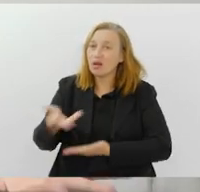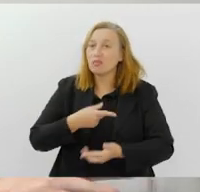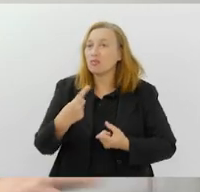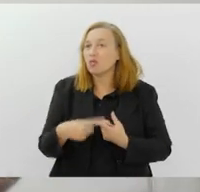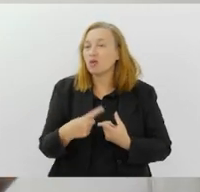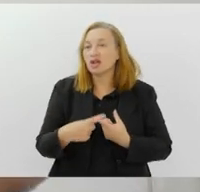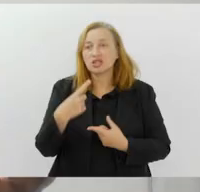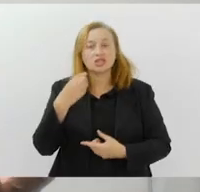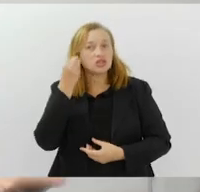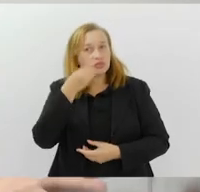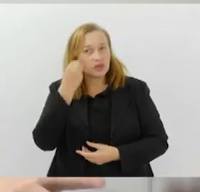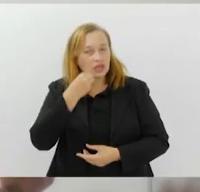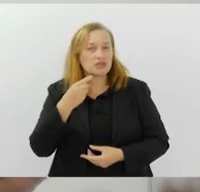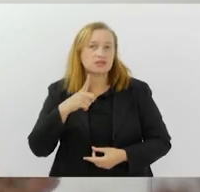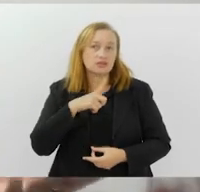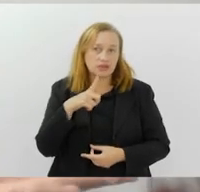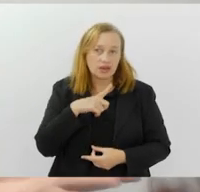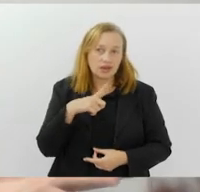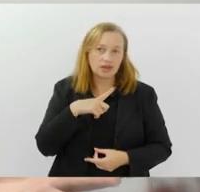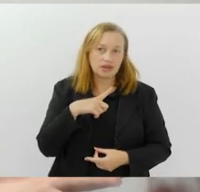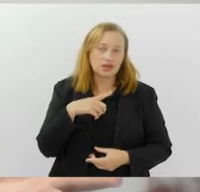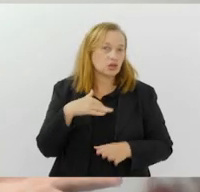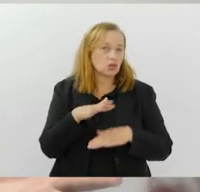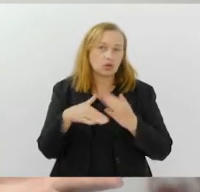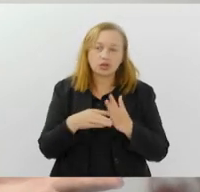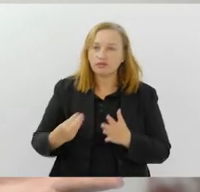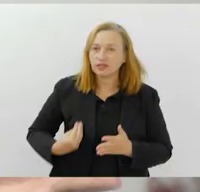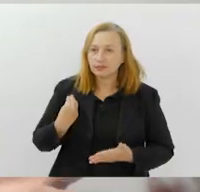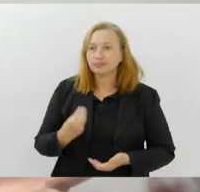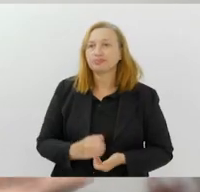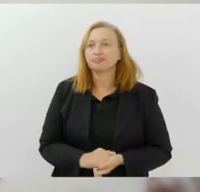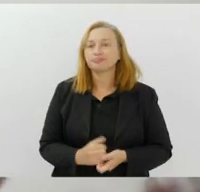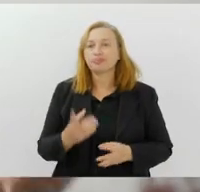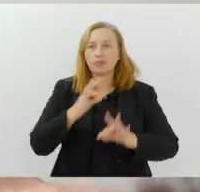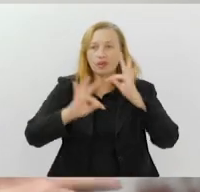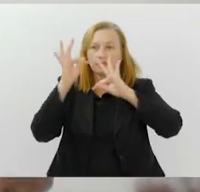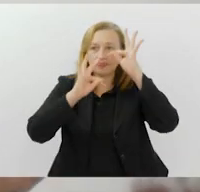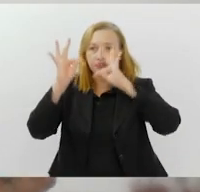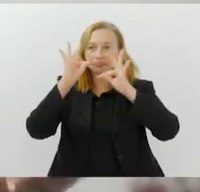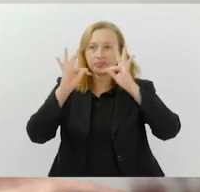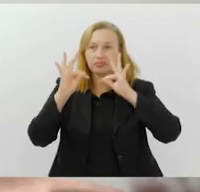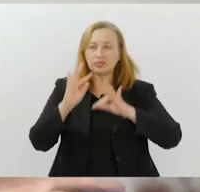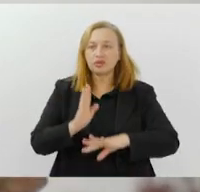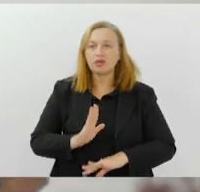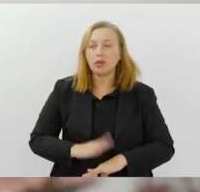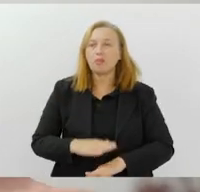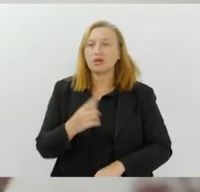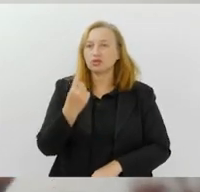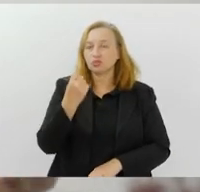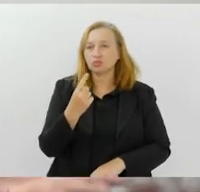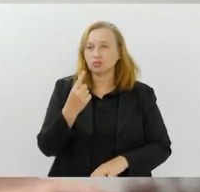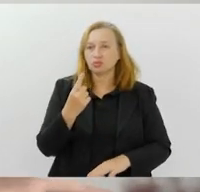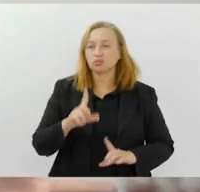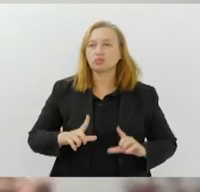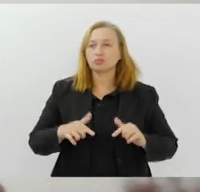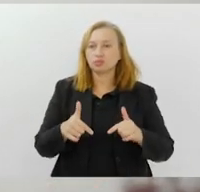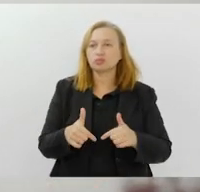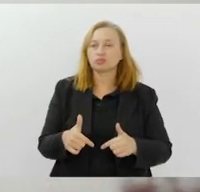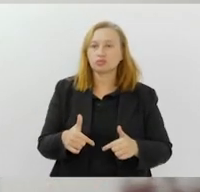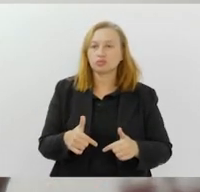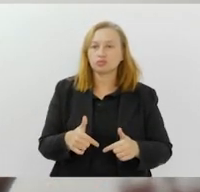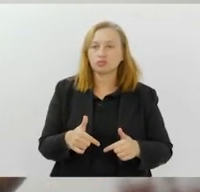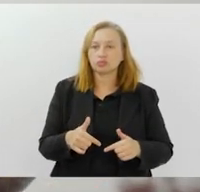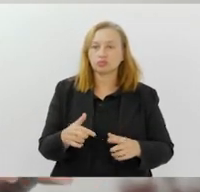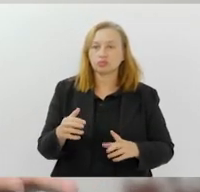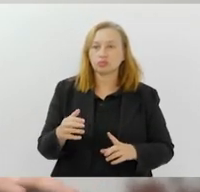vivencia situações assim a vida inteira a tecnologia é só mais uma ferramenta que chegou para reforçar